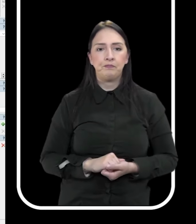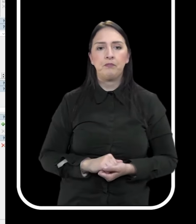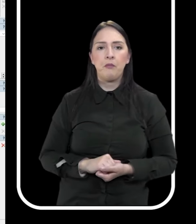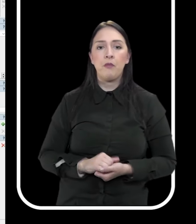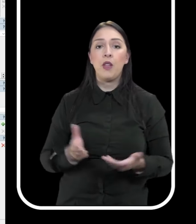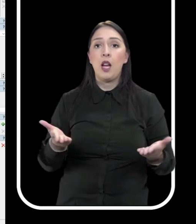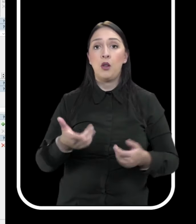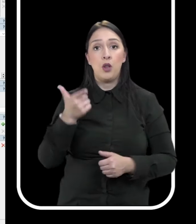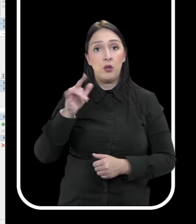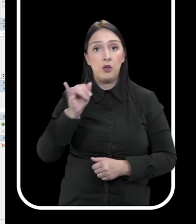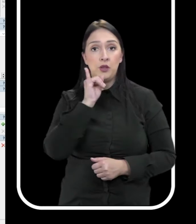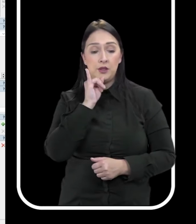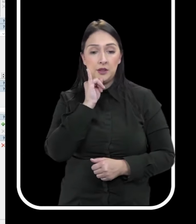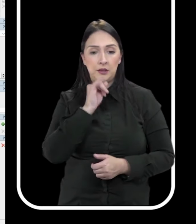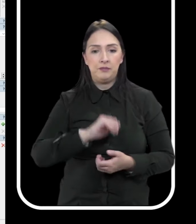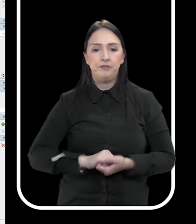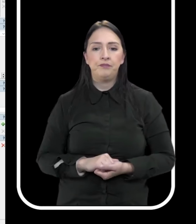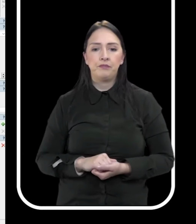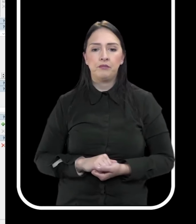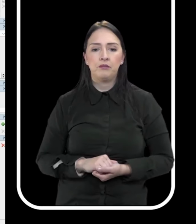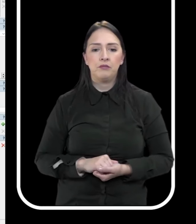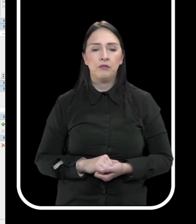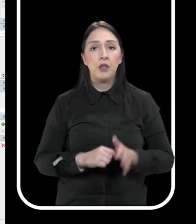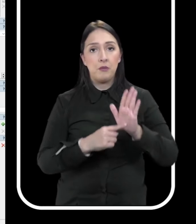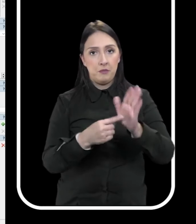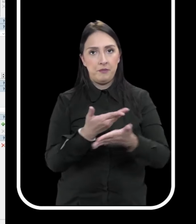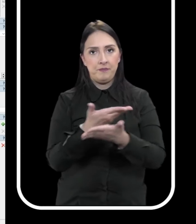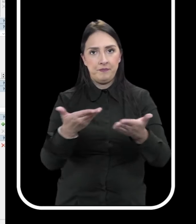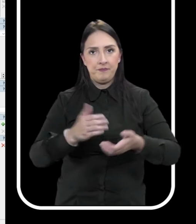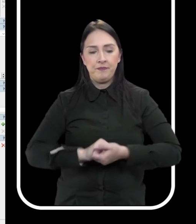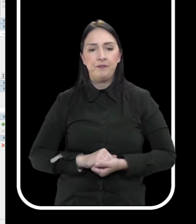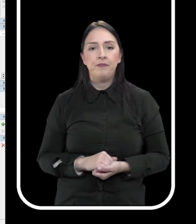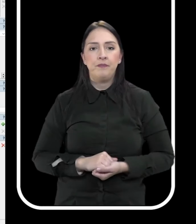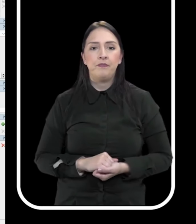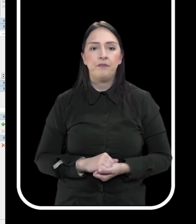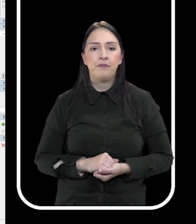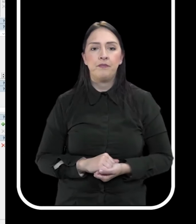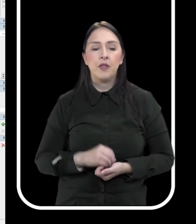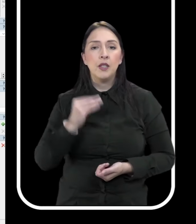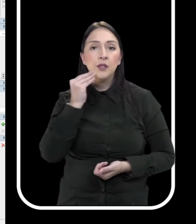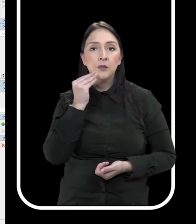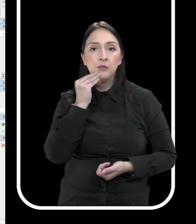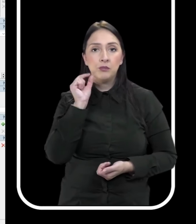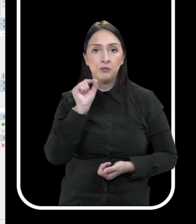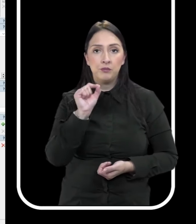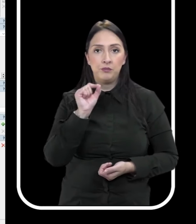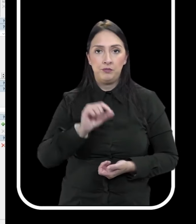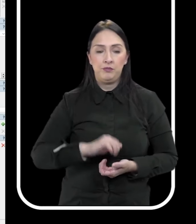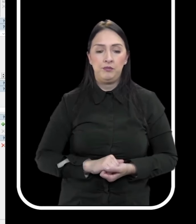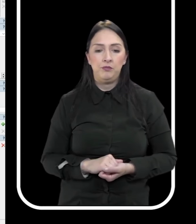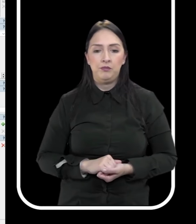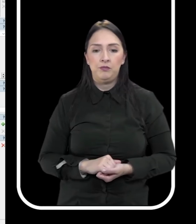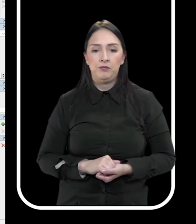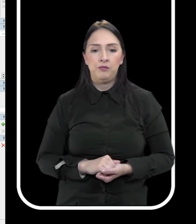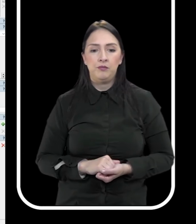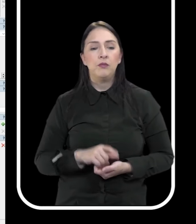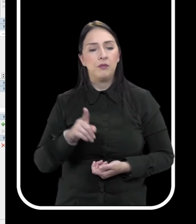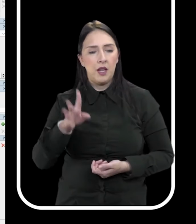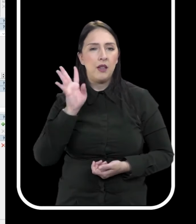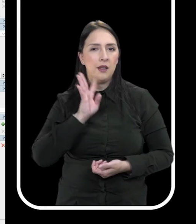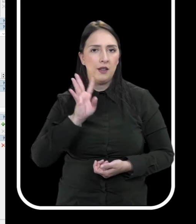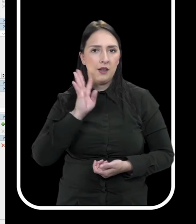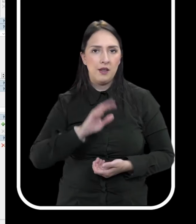Tá? Vamos pegar aqui um outro exemplo para mostrar para vocês. É a simulação, essa